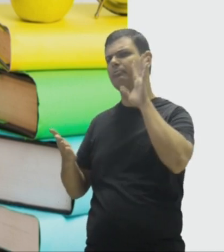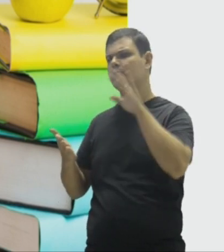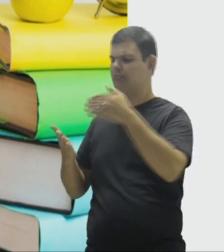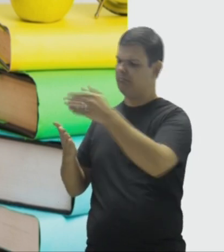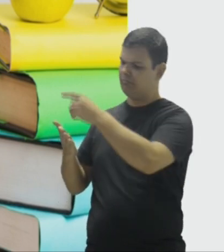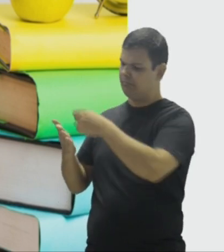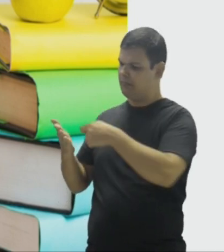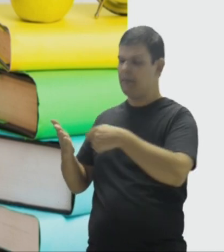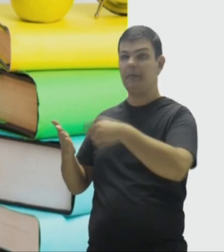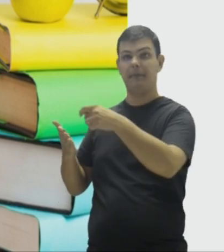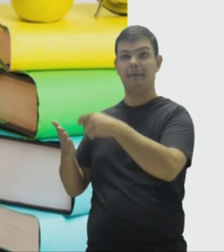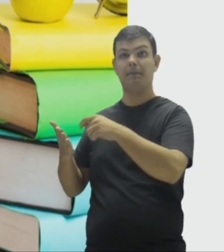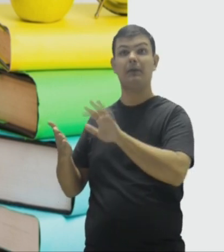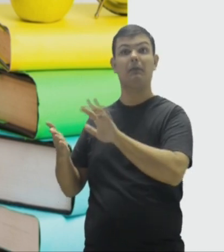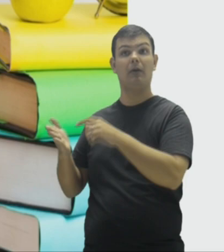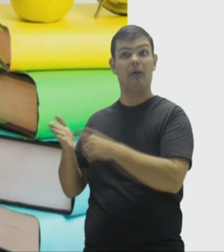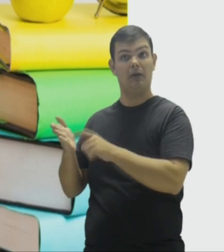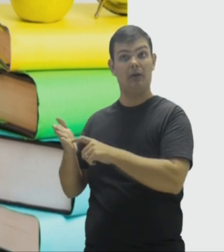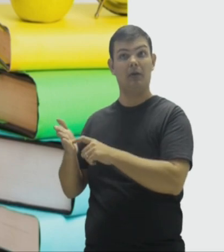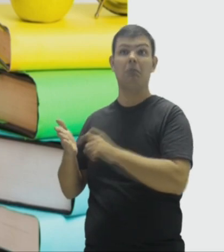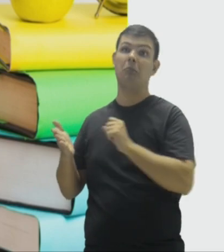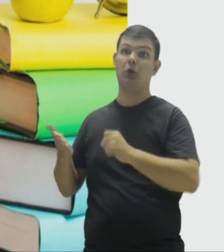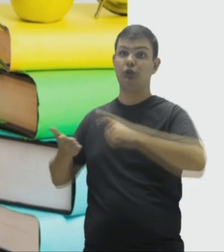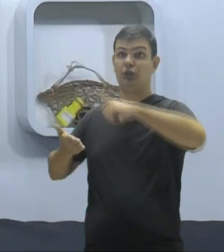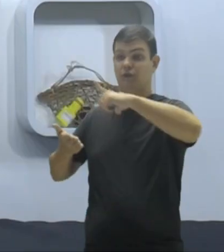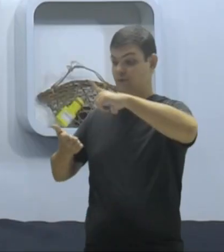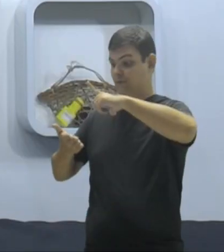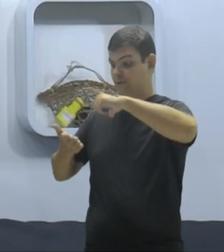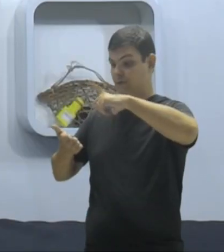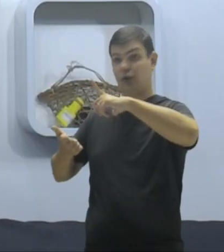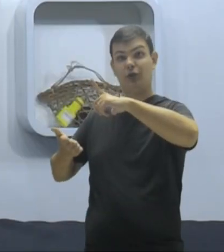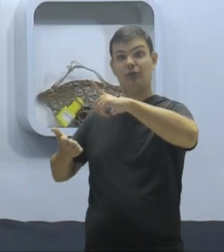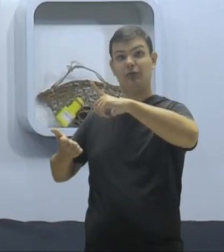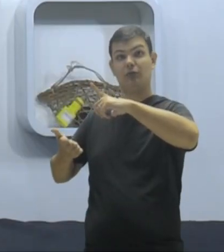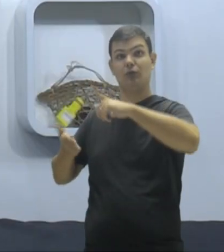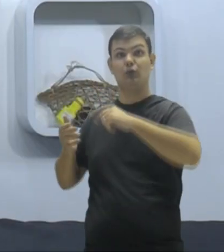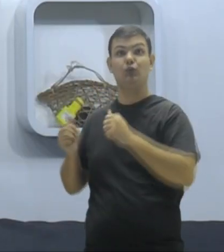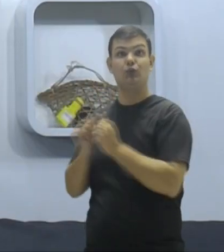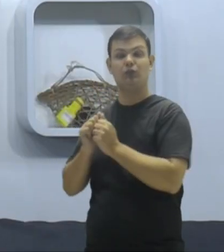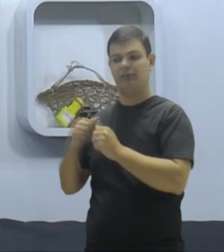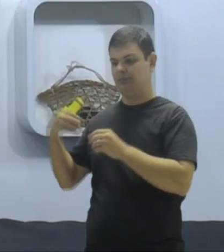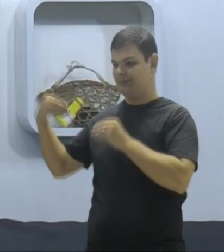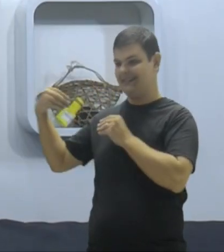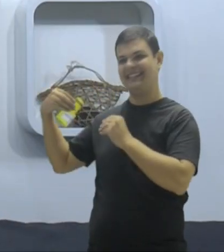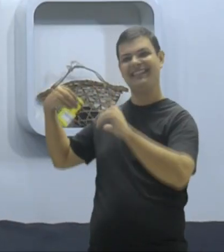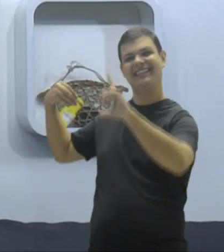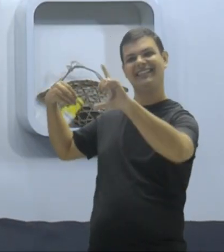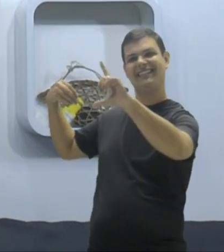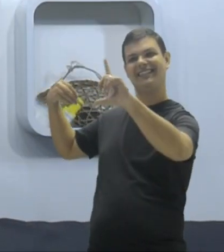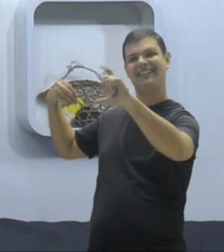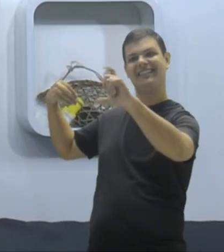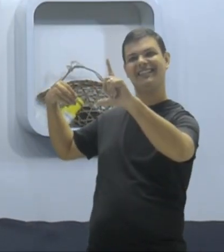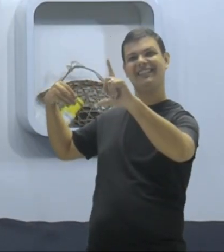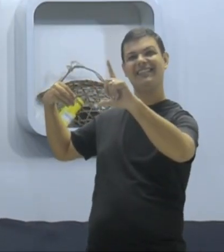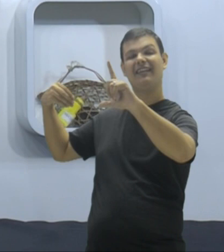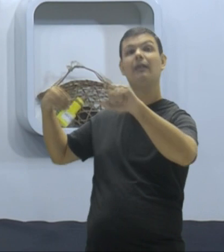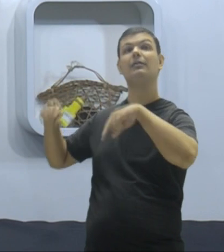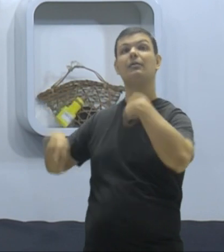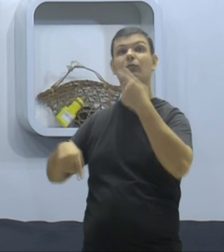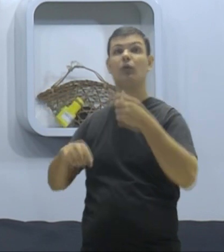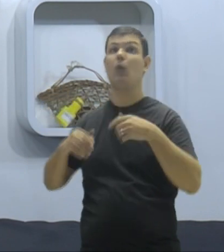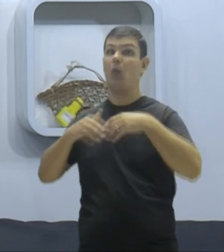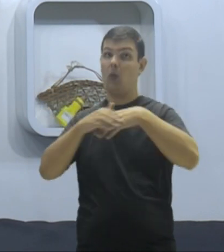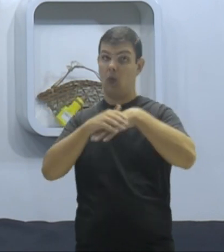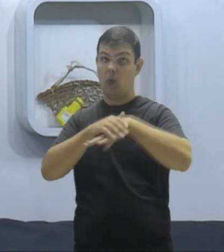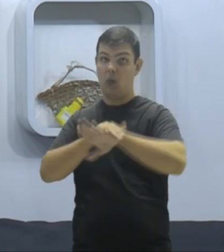lembrando, esse desenho você pode tirar uma foto sua com o desenho, e aí você vai salvar, tá,